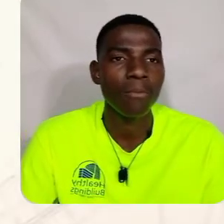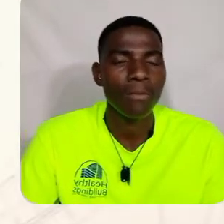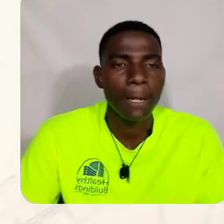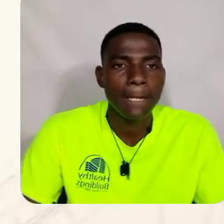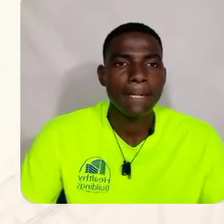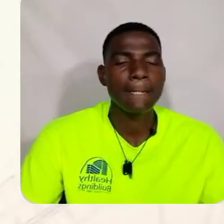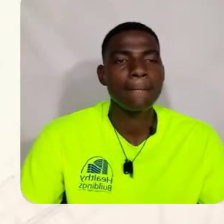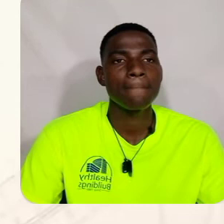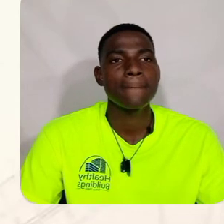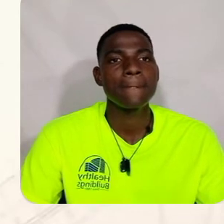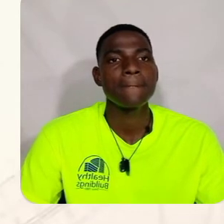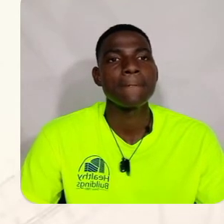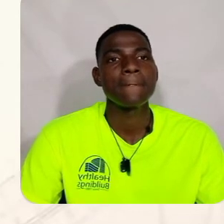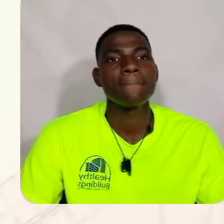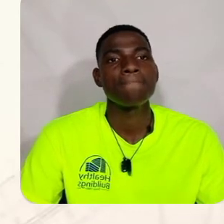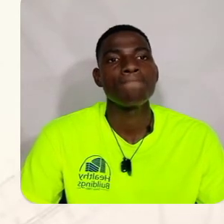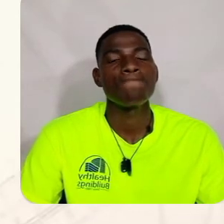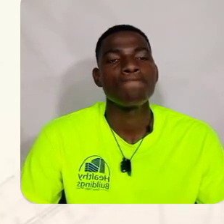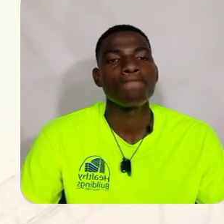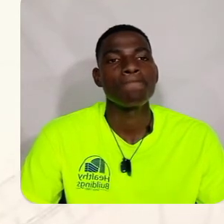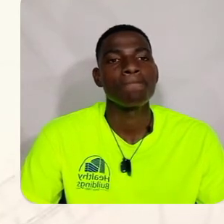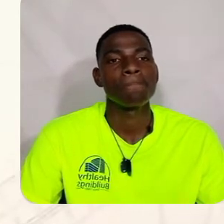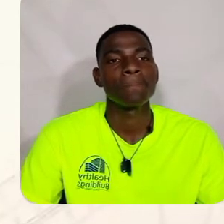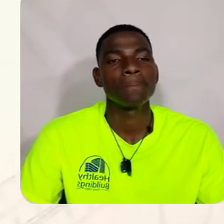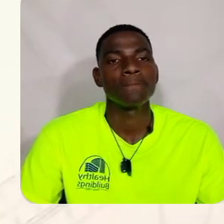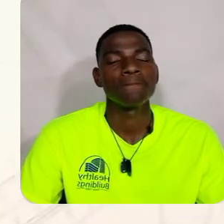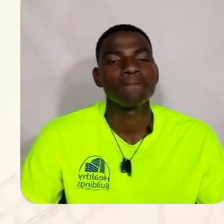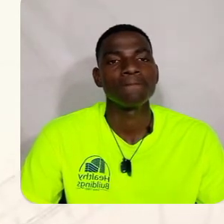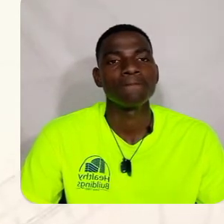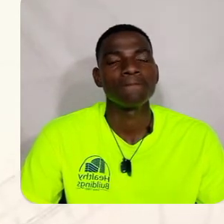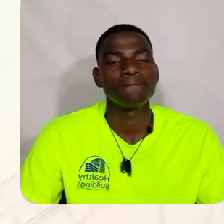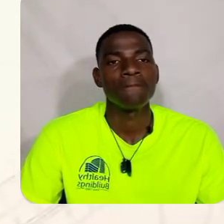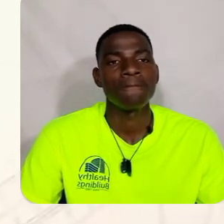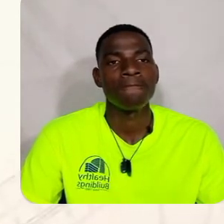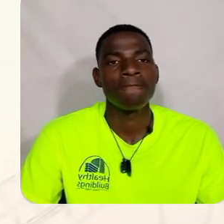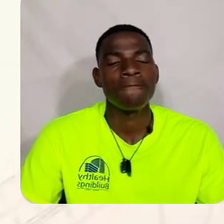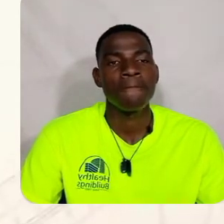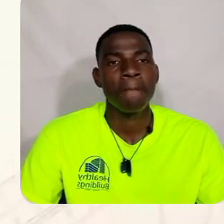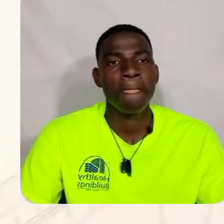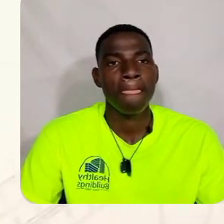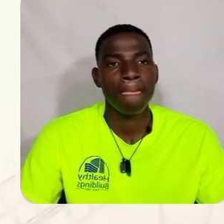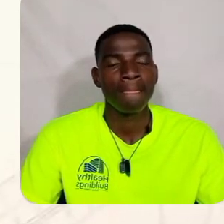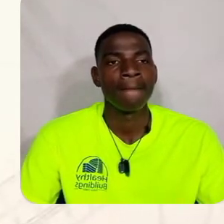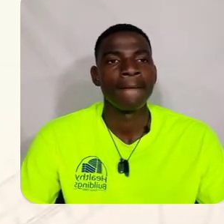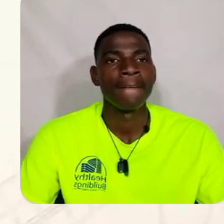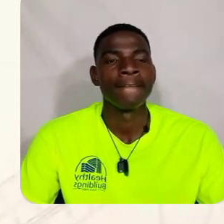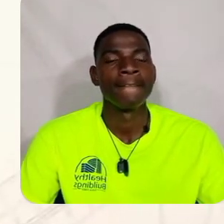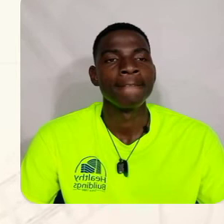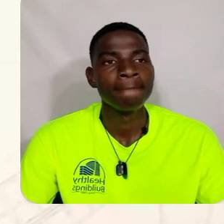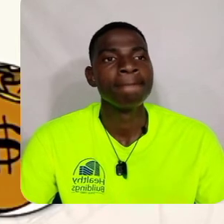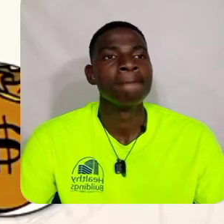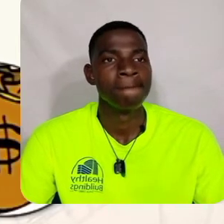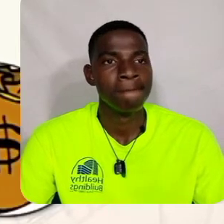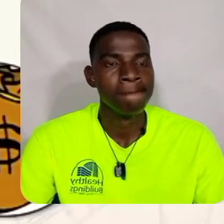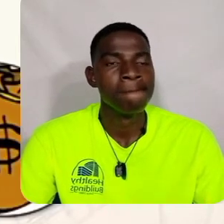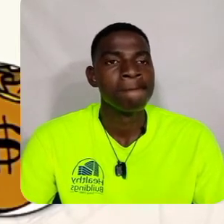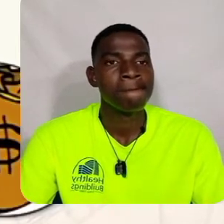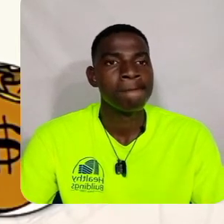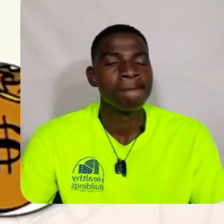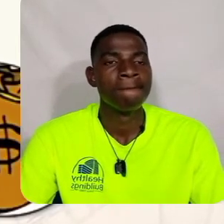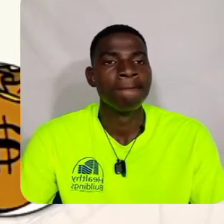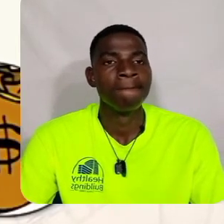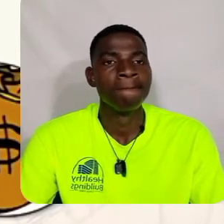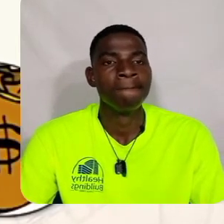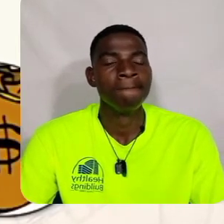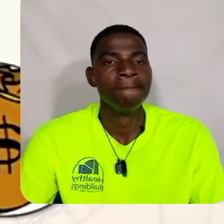famoso presidente da República. Ele ou ela que vai executar as leis passadas pelo Congresso, para o país todo. Cobrar e gastar o